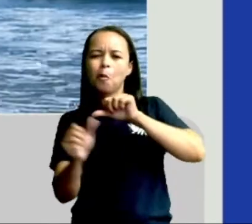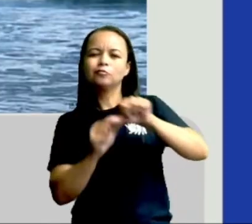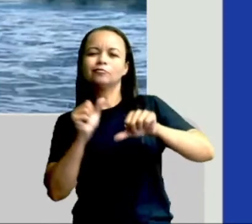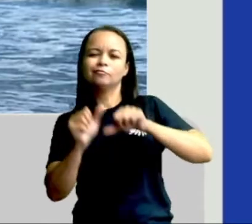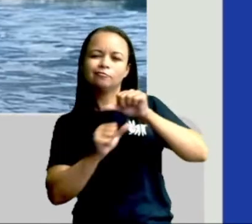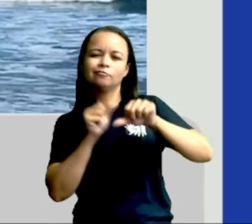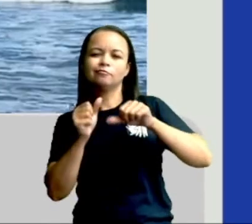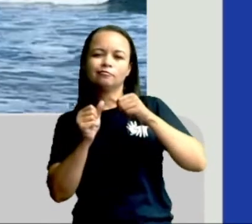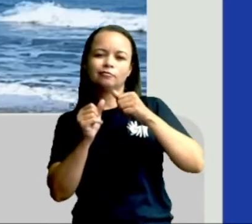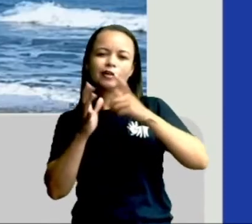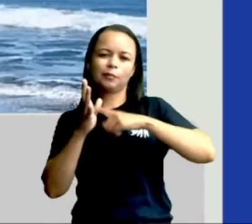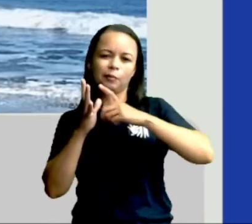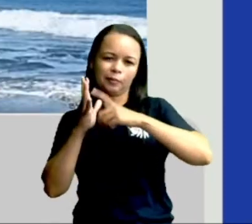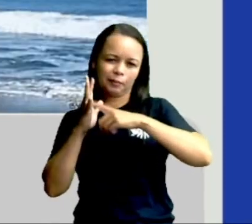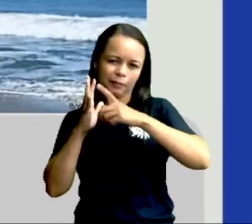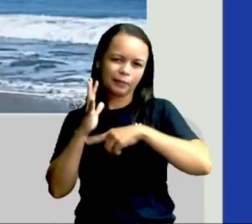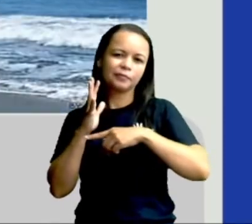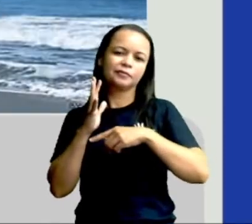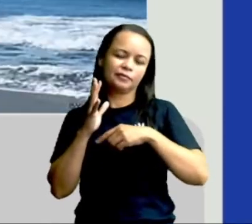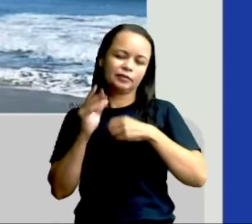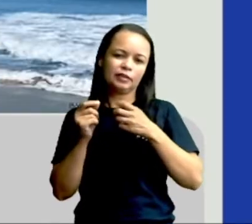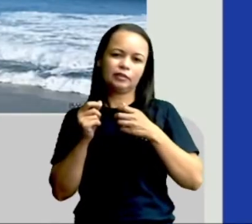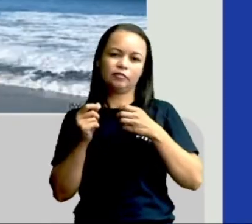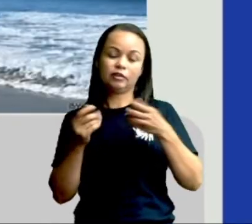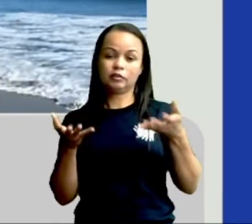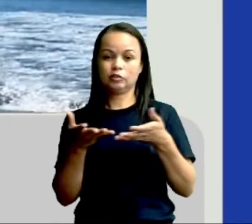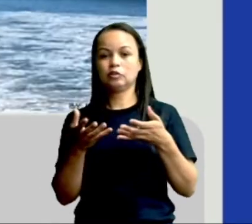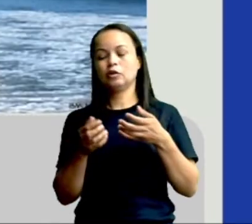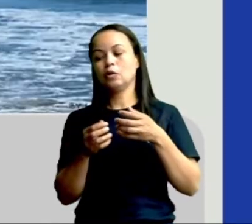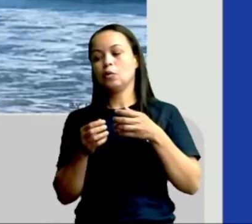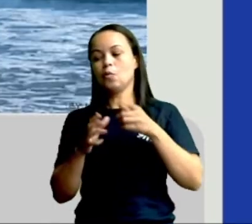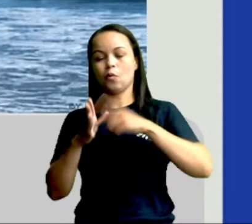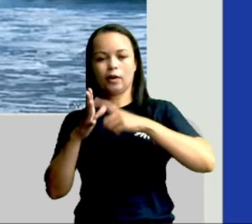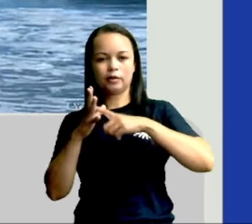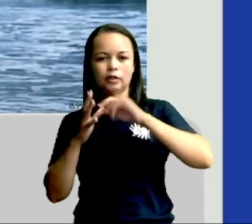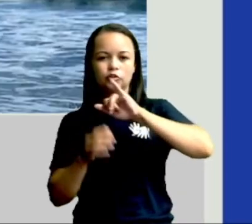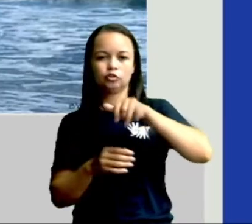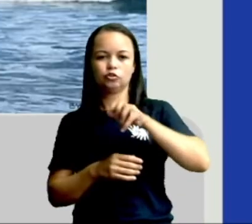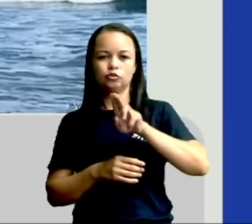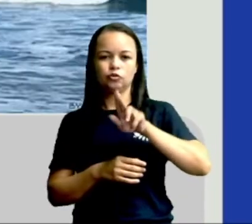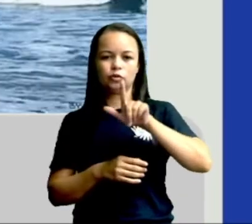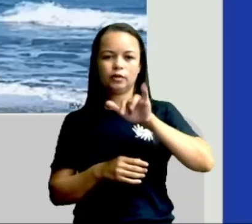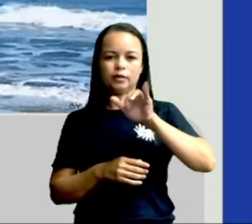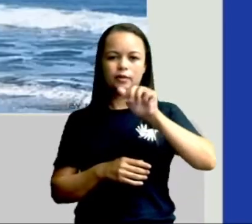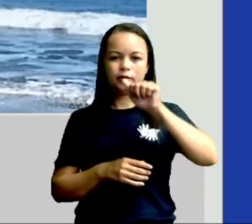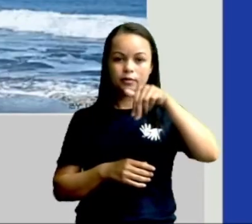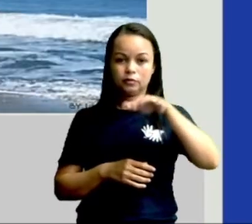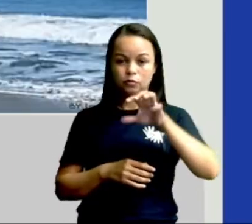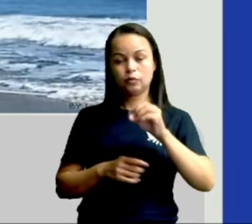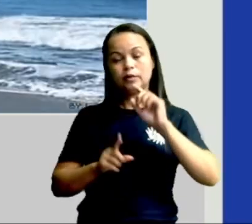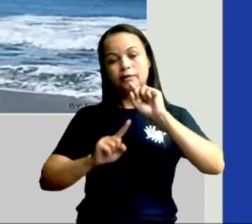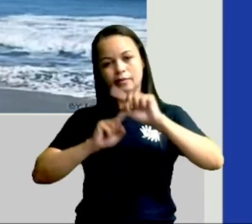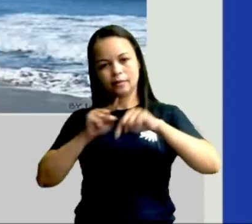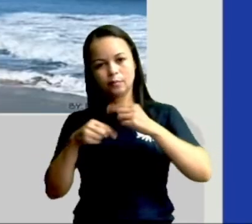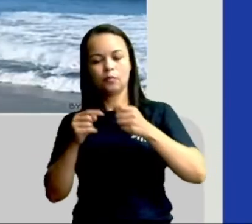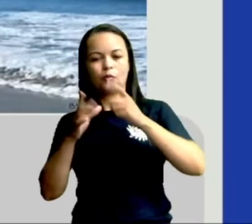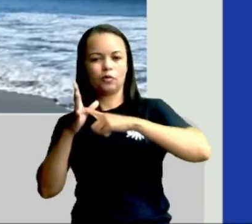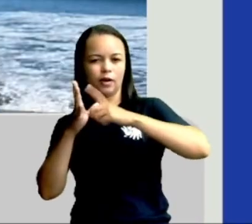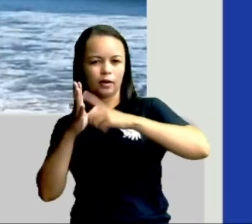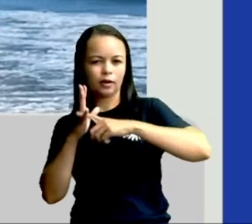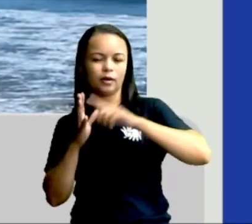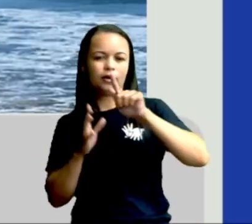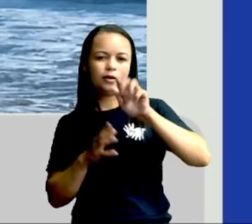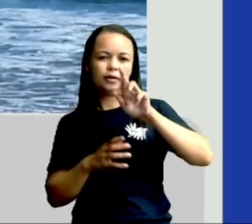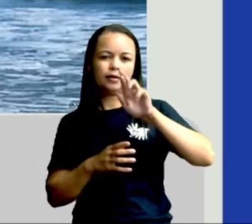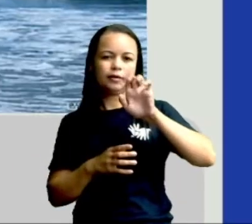modificando, né? E tivemos o calendário juliano e depois o calendário gregoriano. Mas eu não